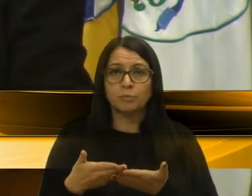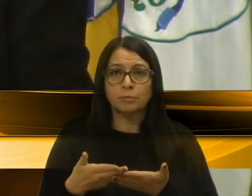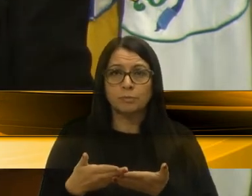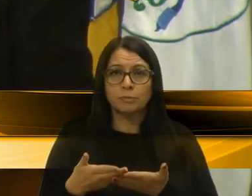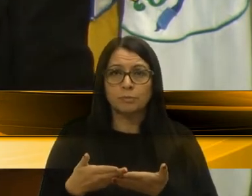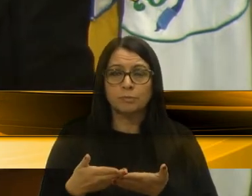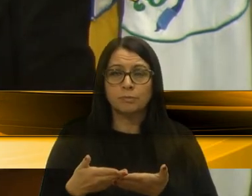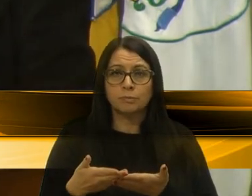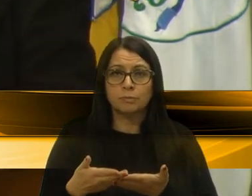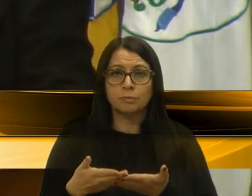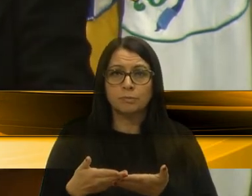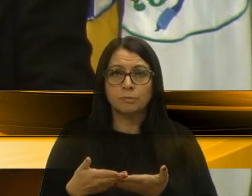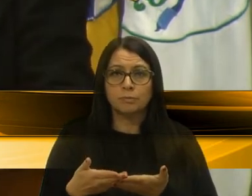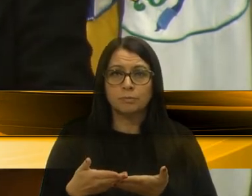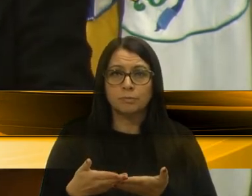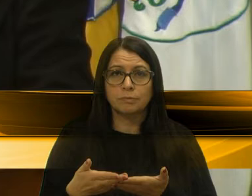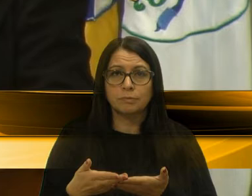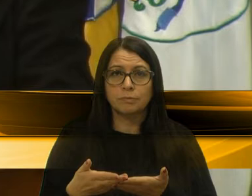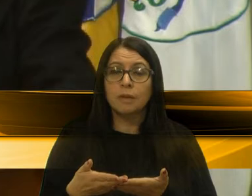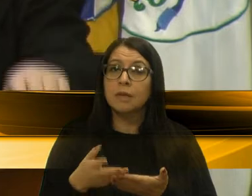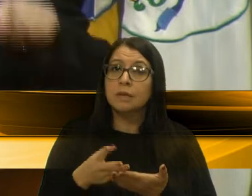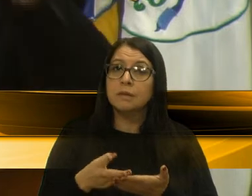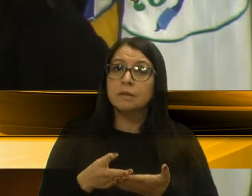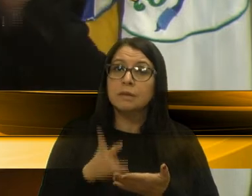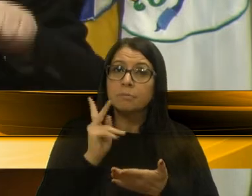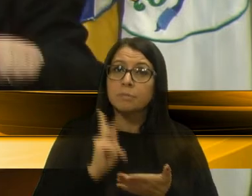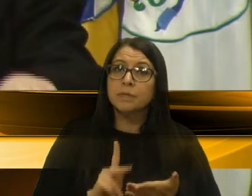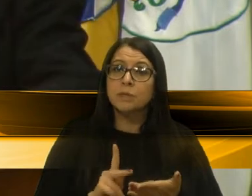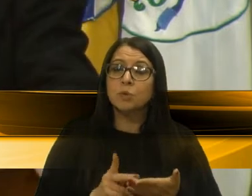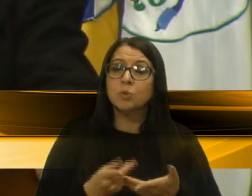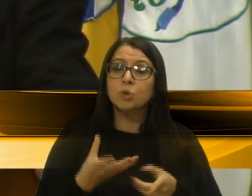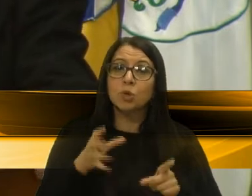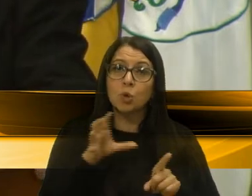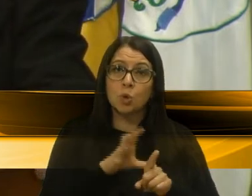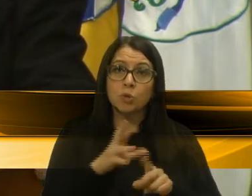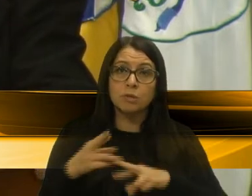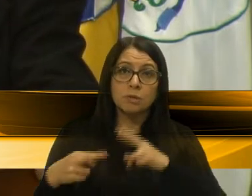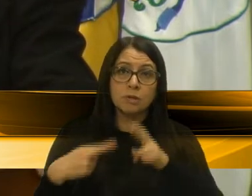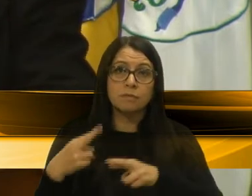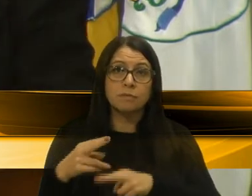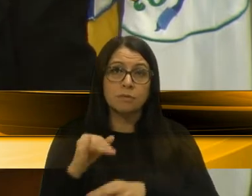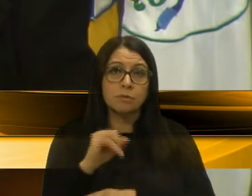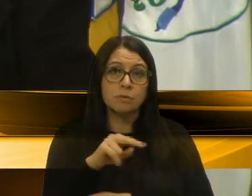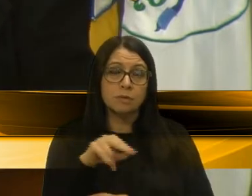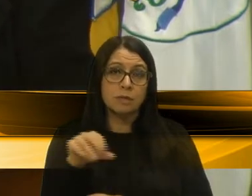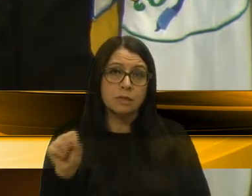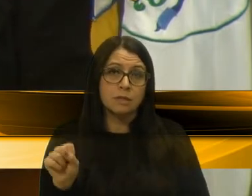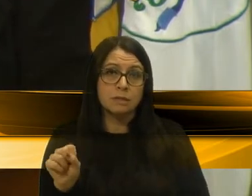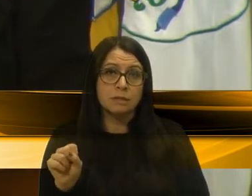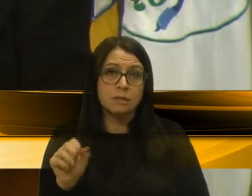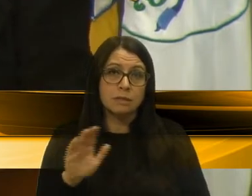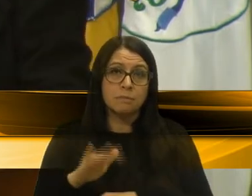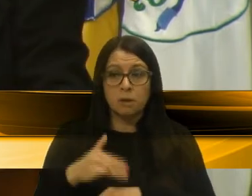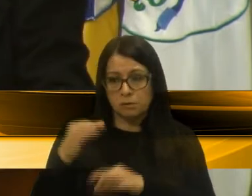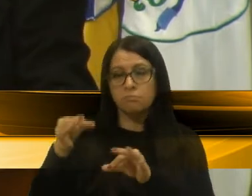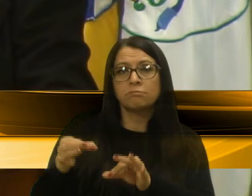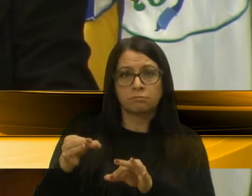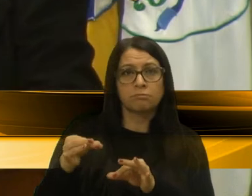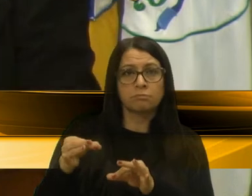dizer que aqueles que se colocam contra essa reforma da Previdência estão mais do que